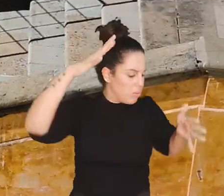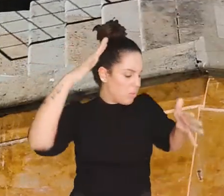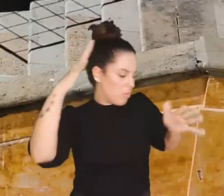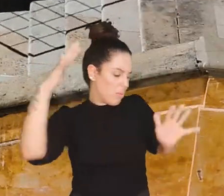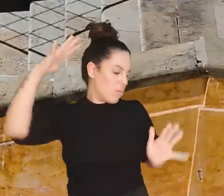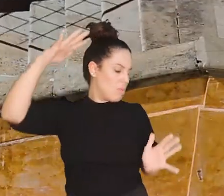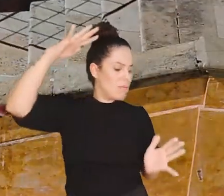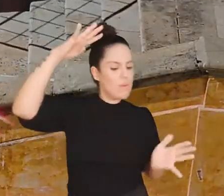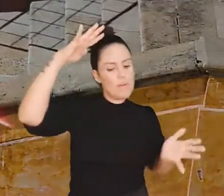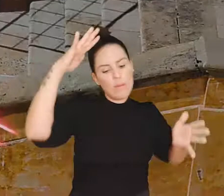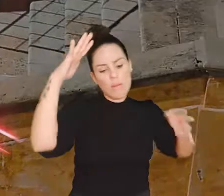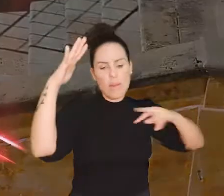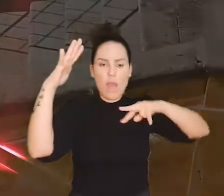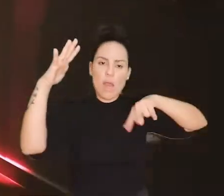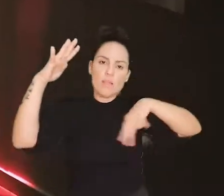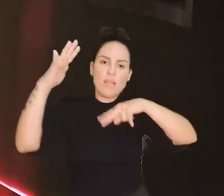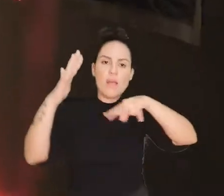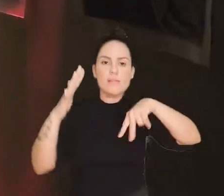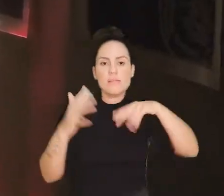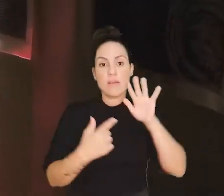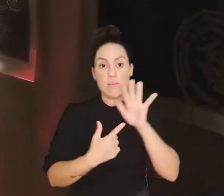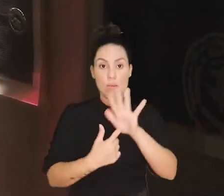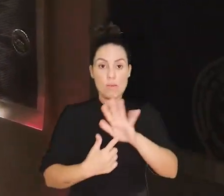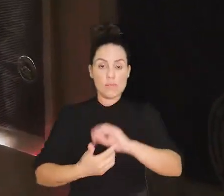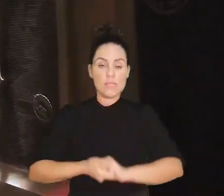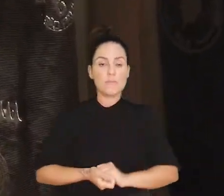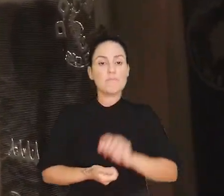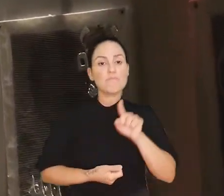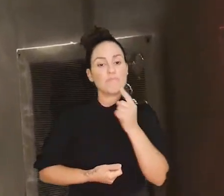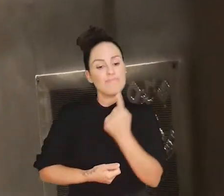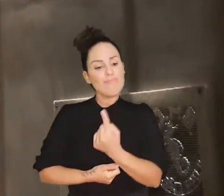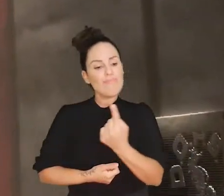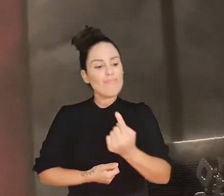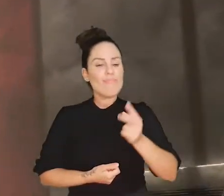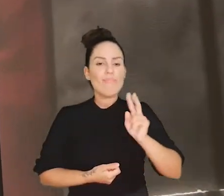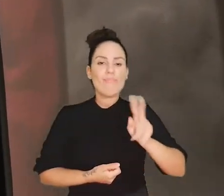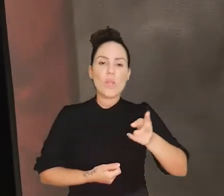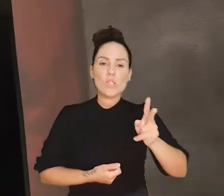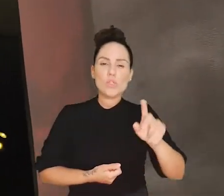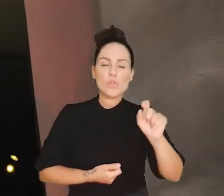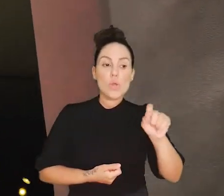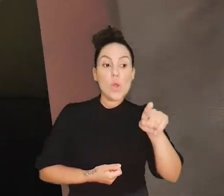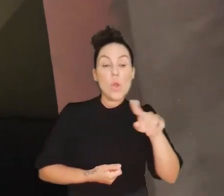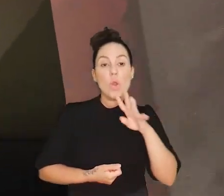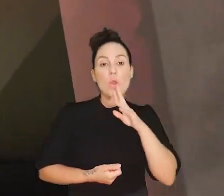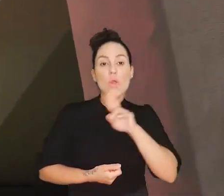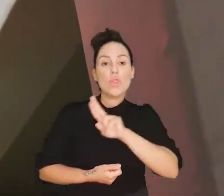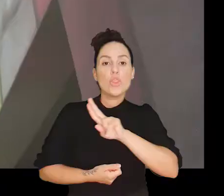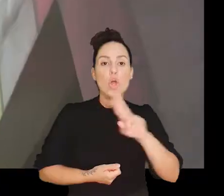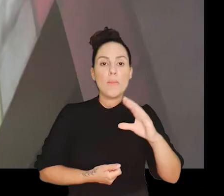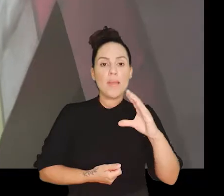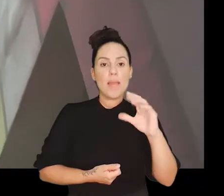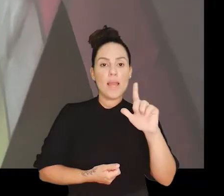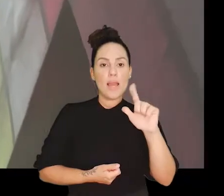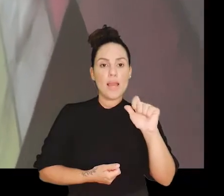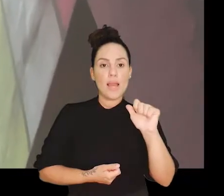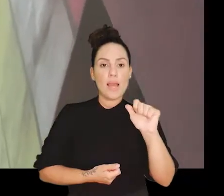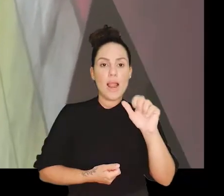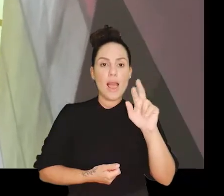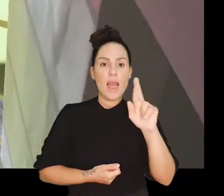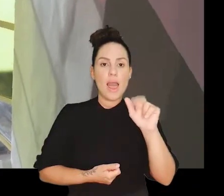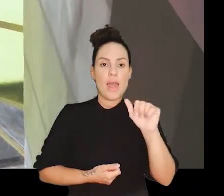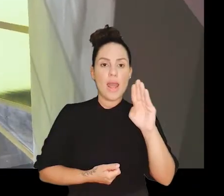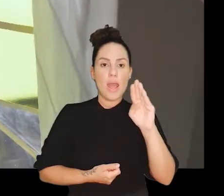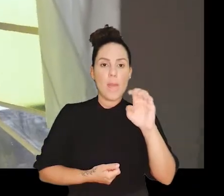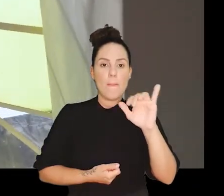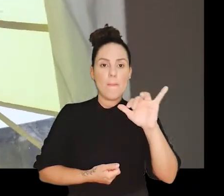prévia. A seguir, nós vamos conhecer uma claraboia que foi parte dessa